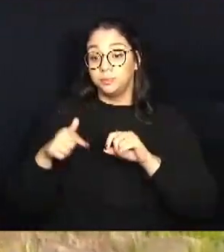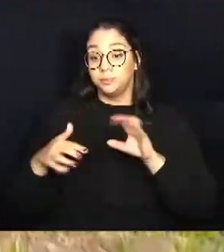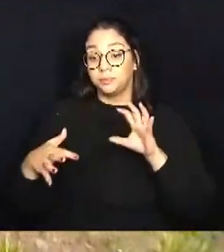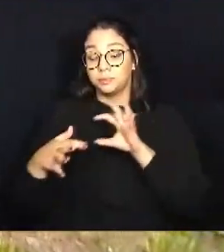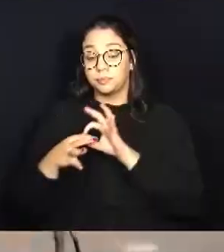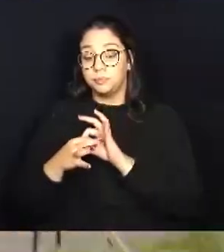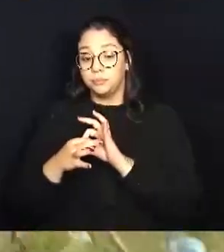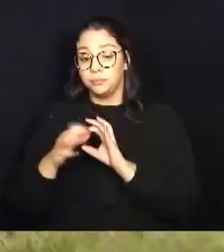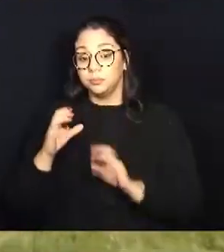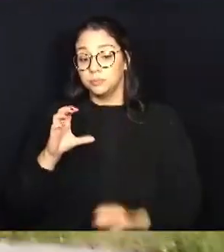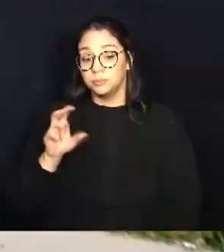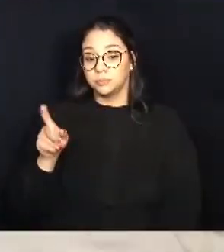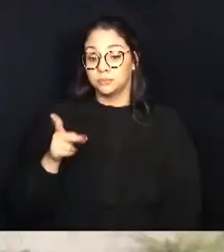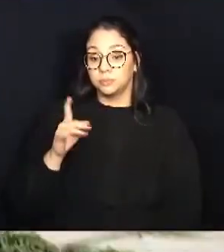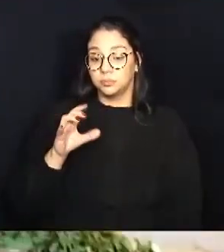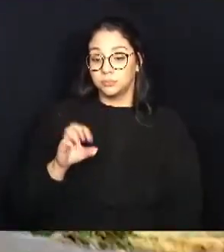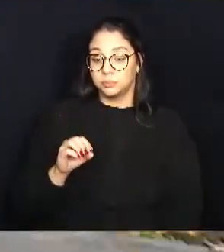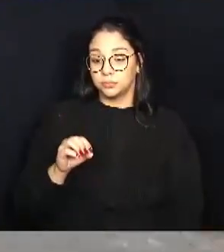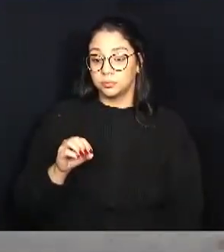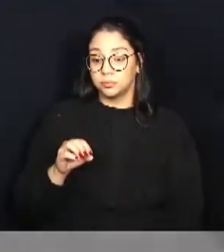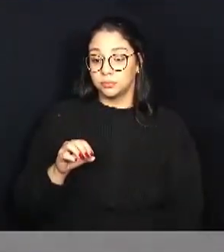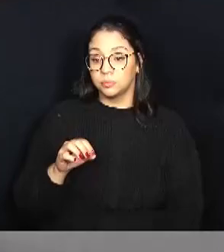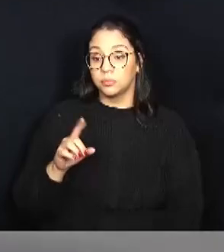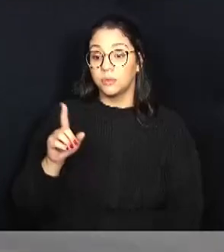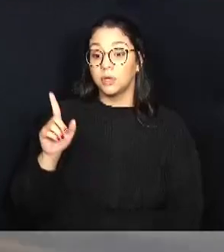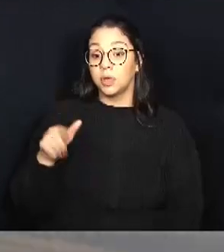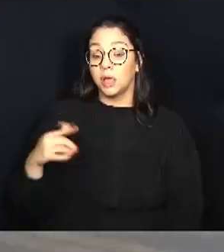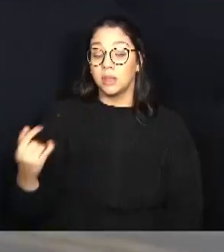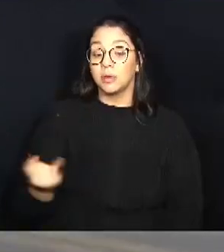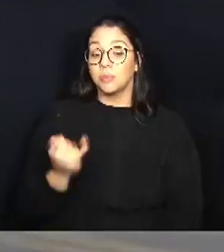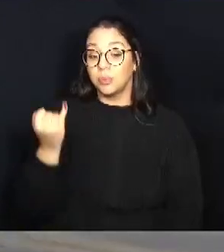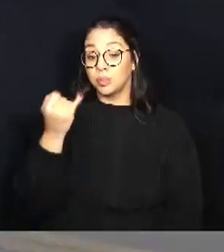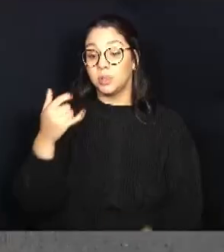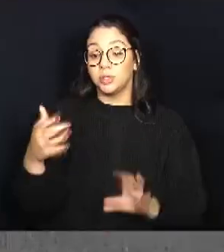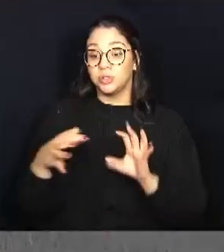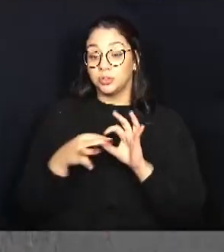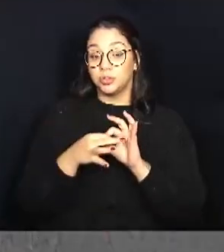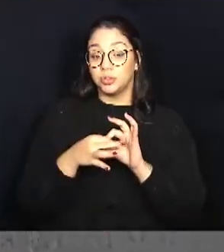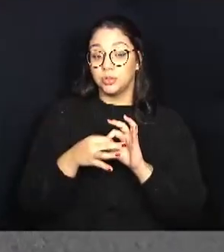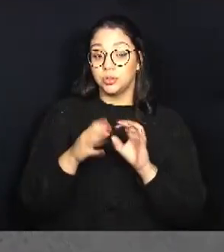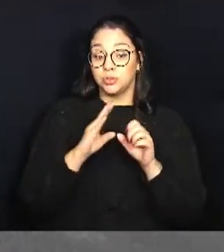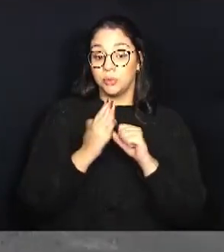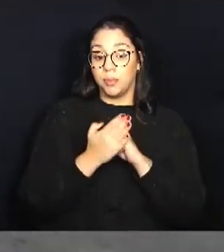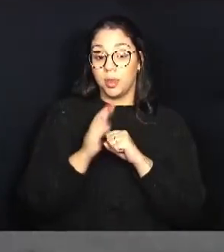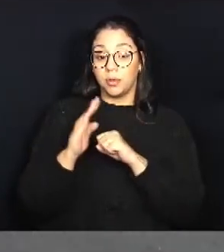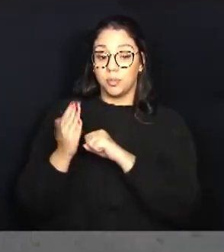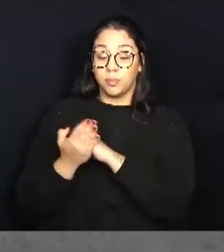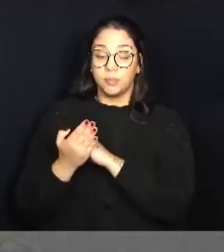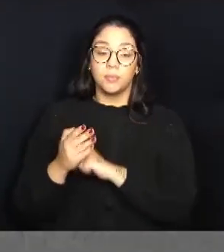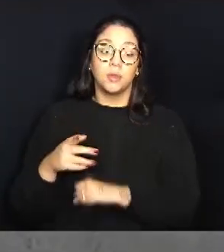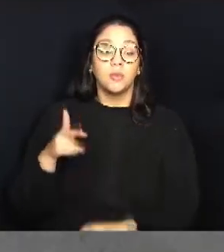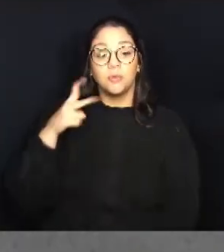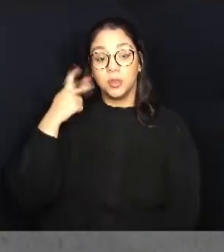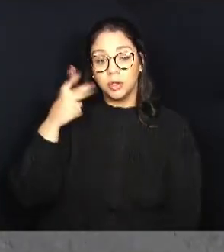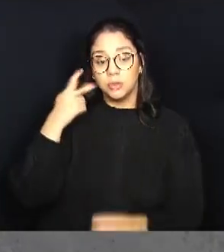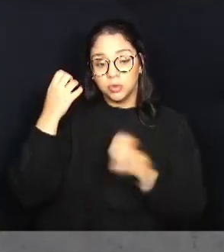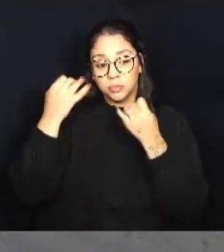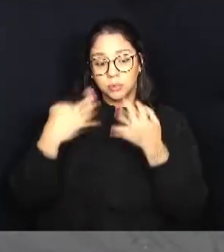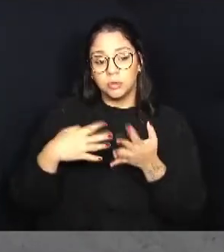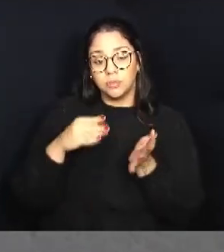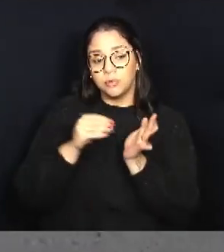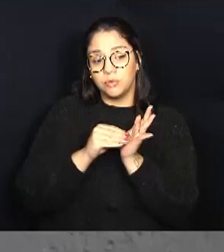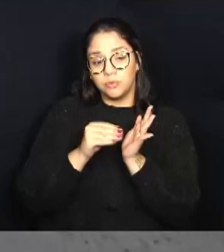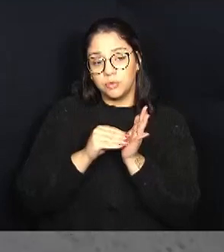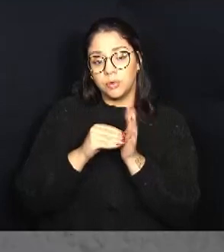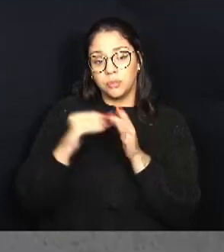Chiquinha Gonzaga, uma importante via que faz ligação entre os bairros. Segundo o vereador, a falta de pavimentação